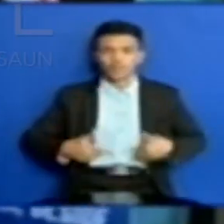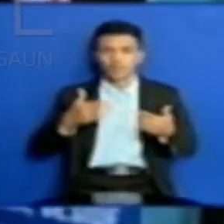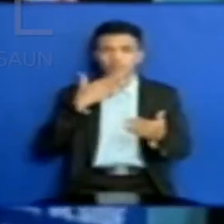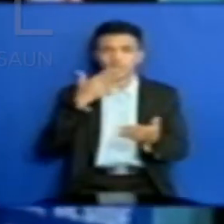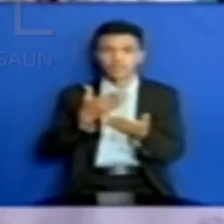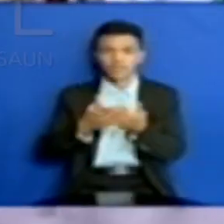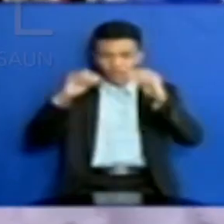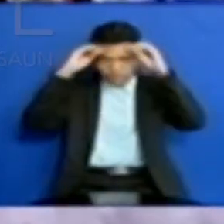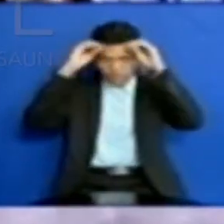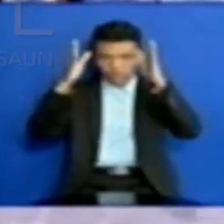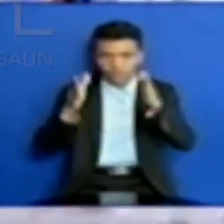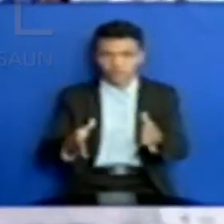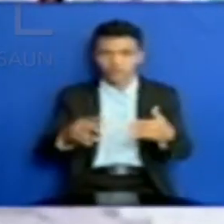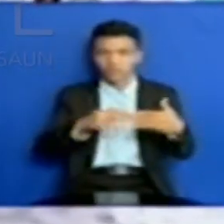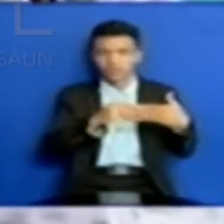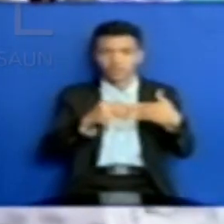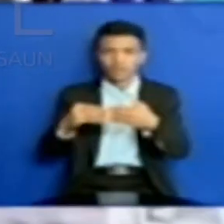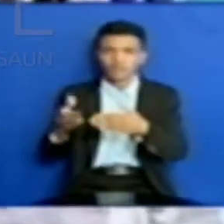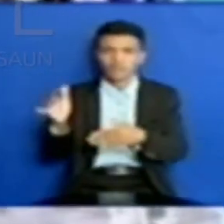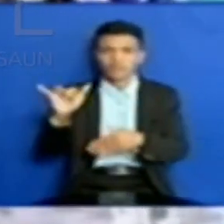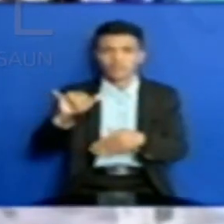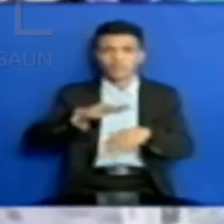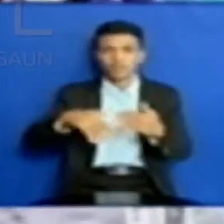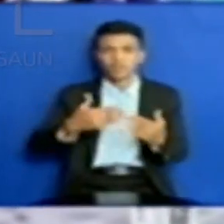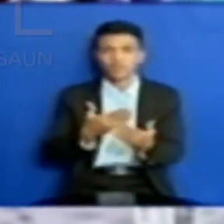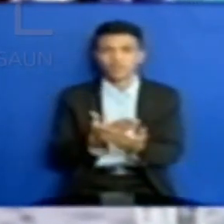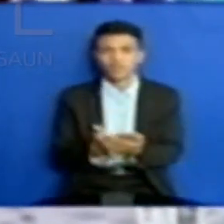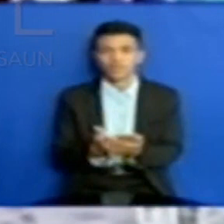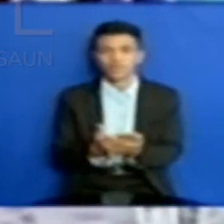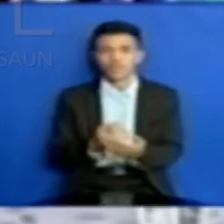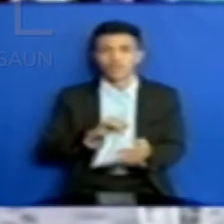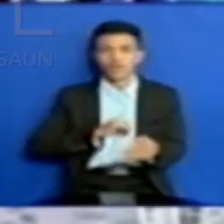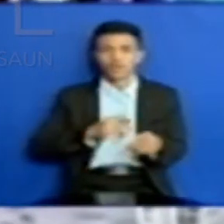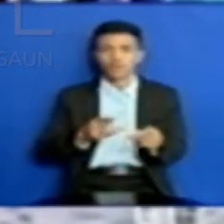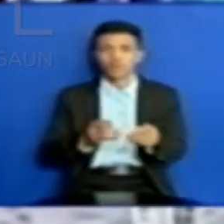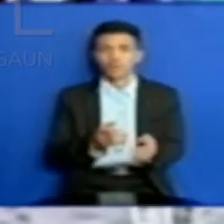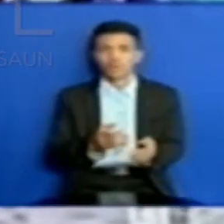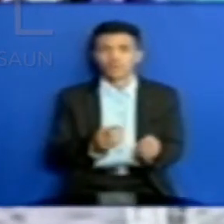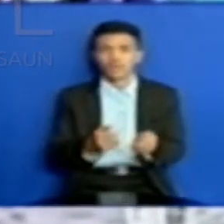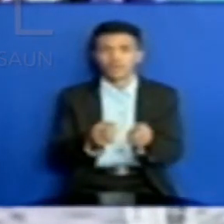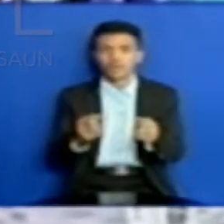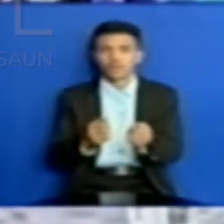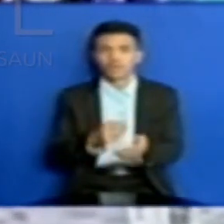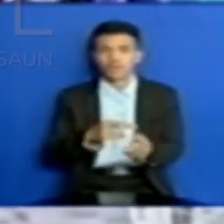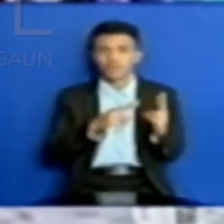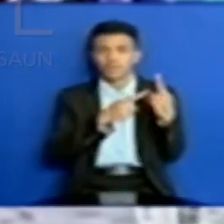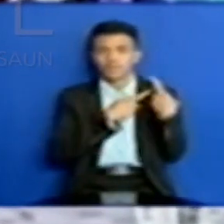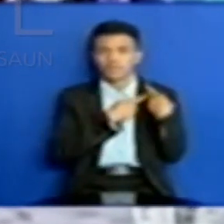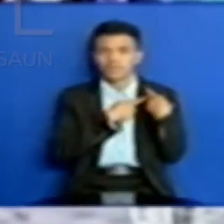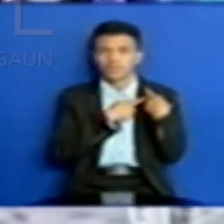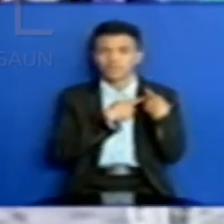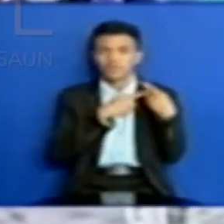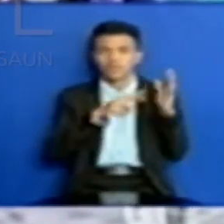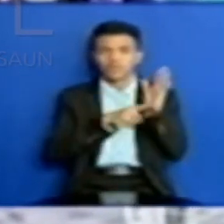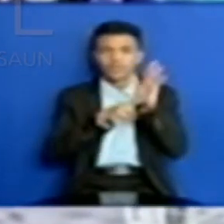Sira, autoridade Sira Otu, atu autoridade administrador Nefatin, atara khusudi ditubot Sira,